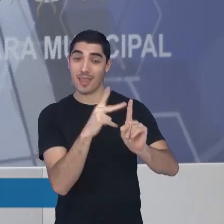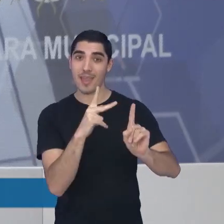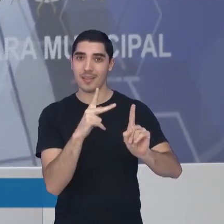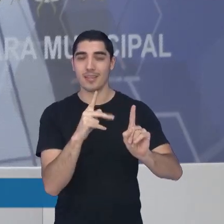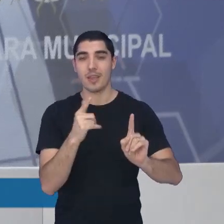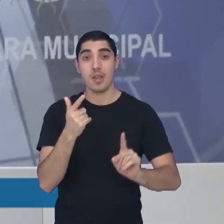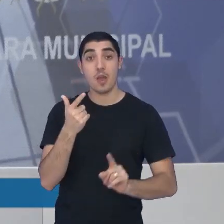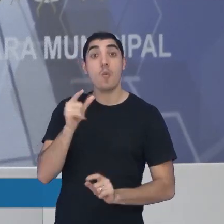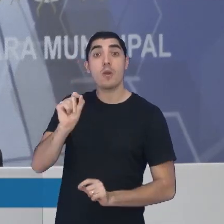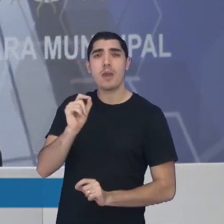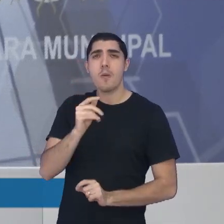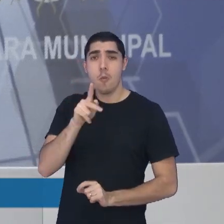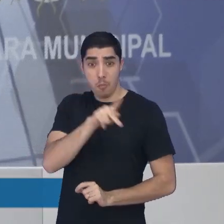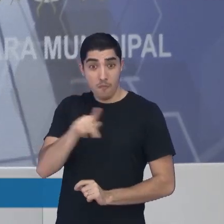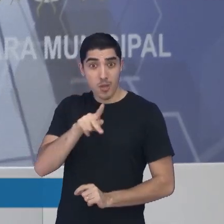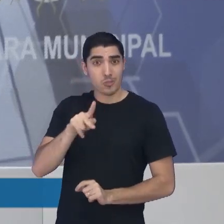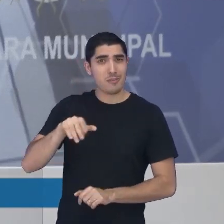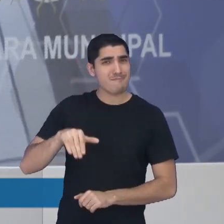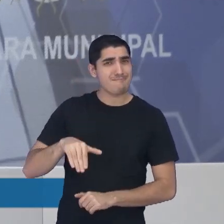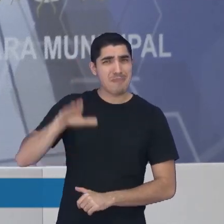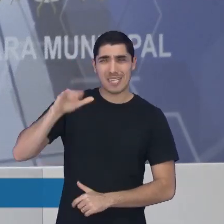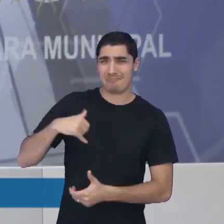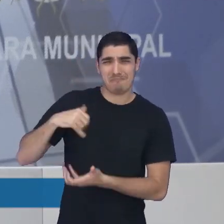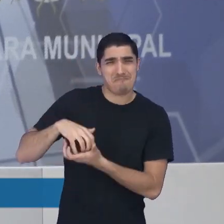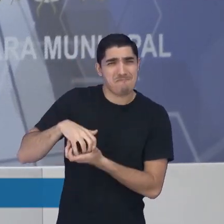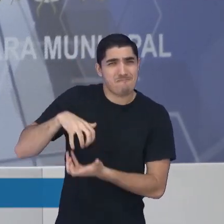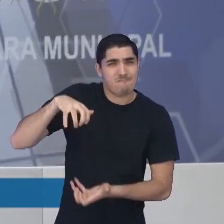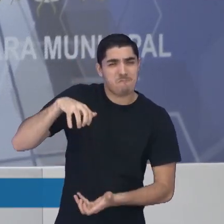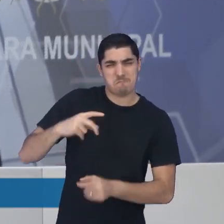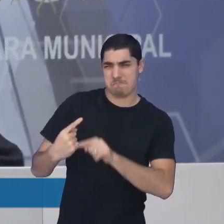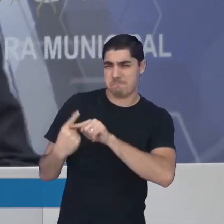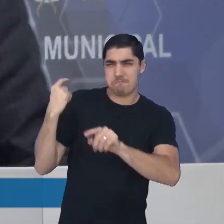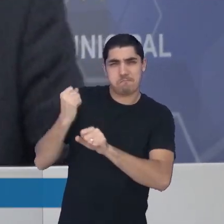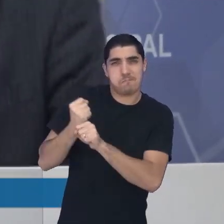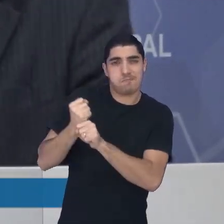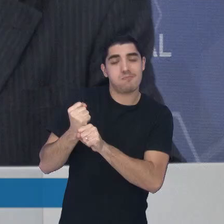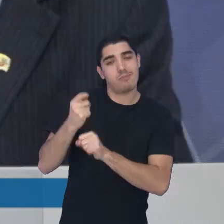Marcondes, mais antigo docente da Faculdade de Direito da Univap.